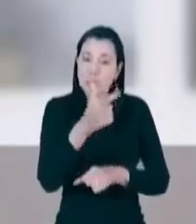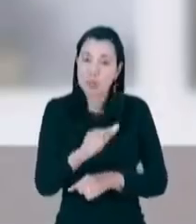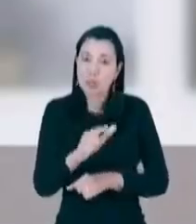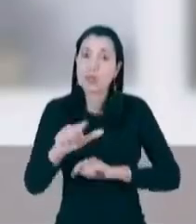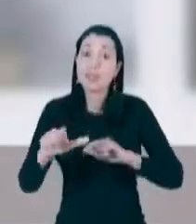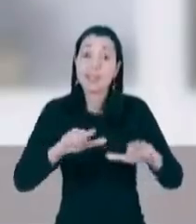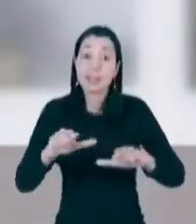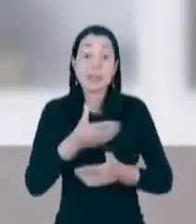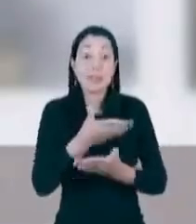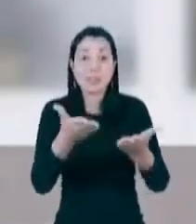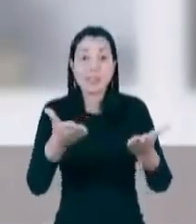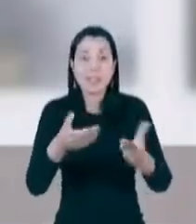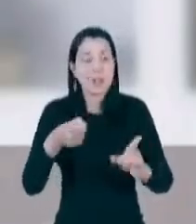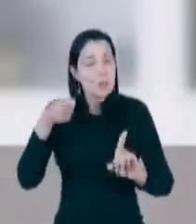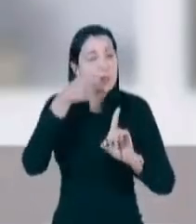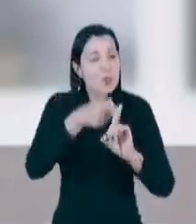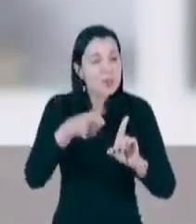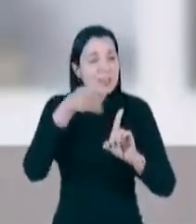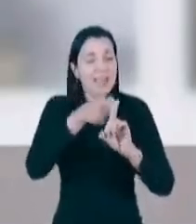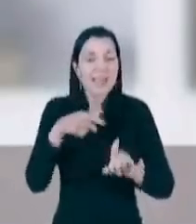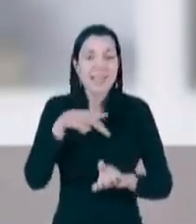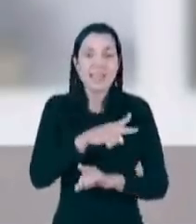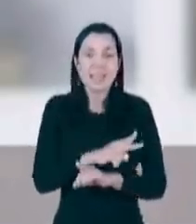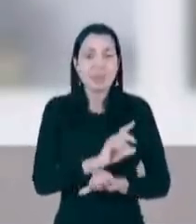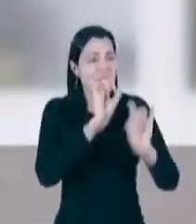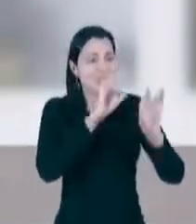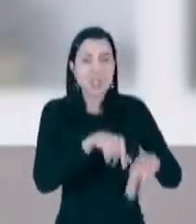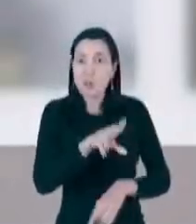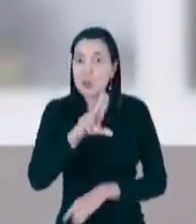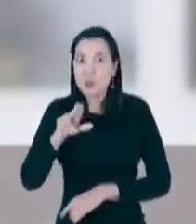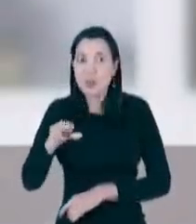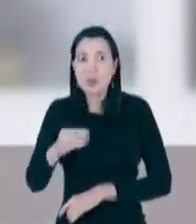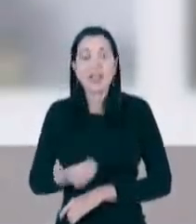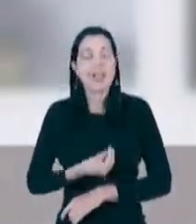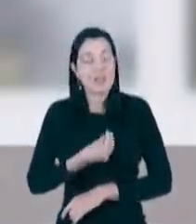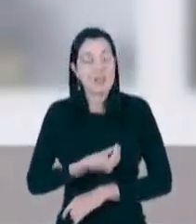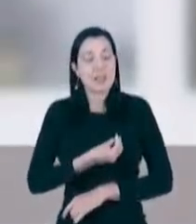Trabalhadores, lutar sempre, desistir jamais. Viva o 1º de maio!